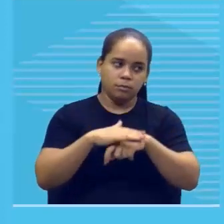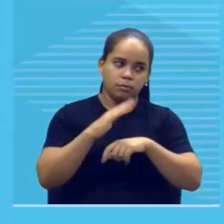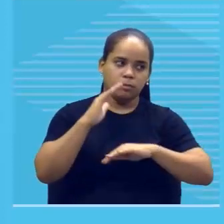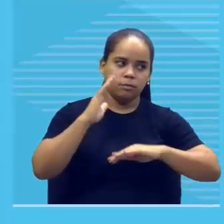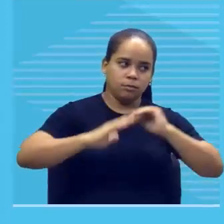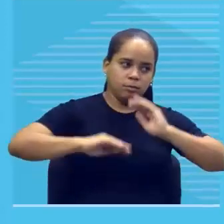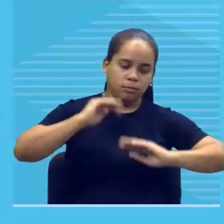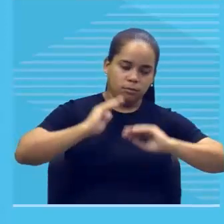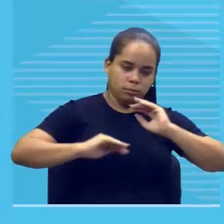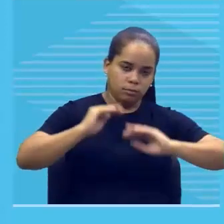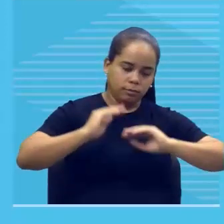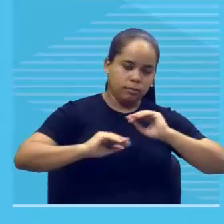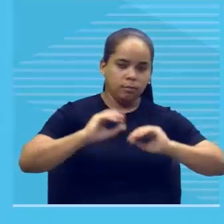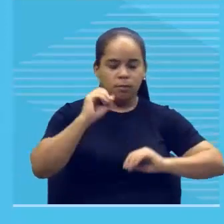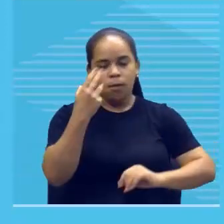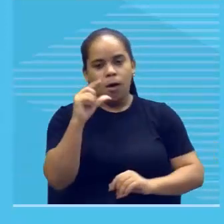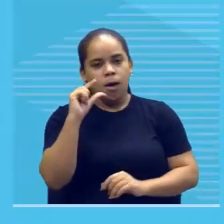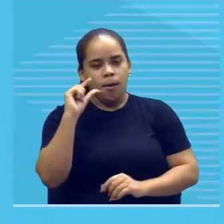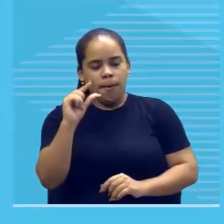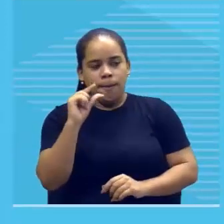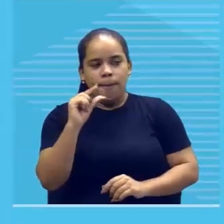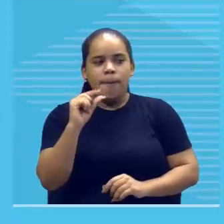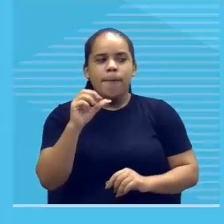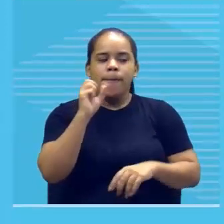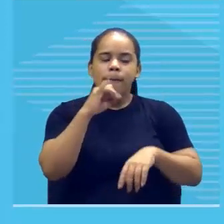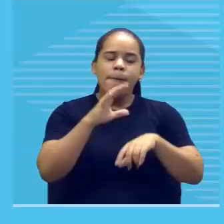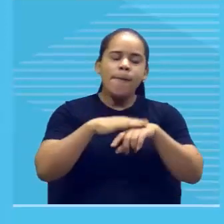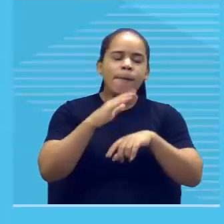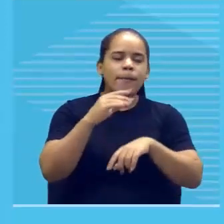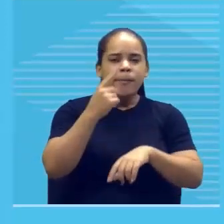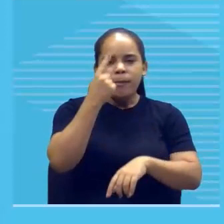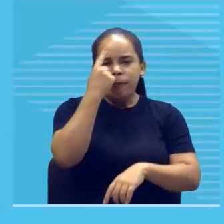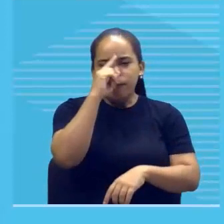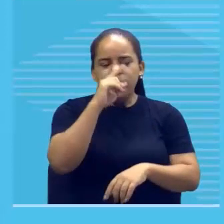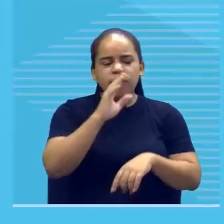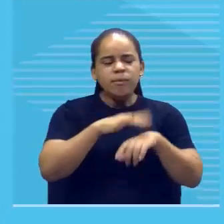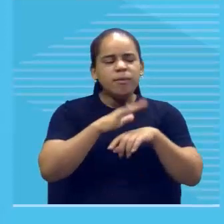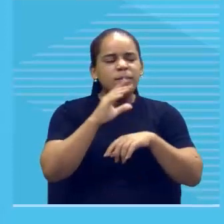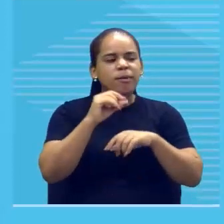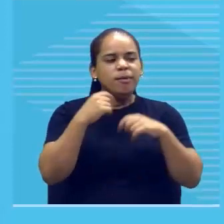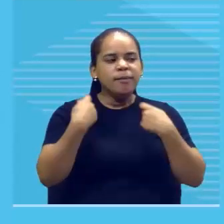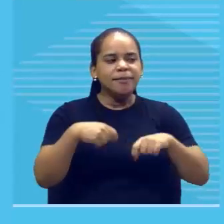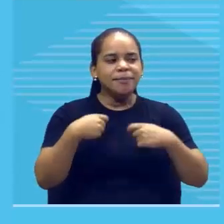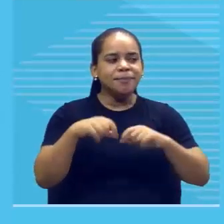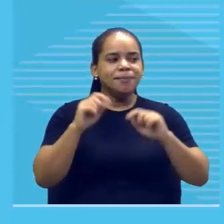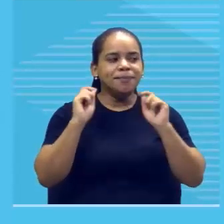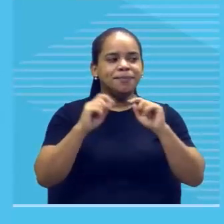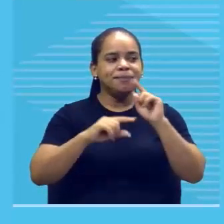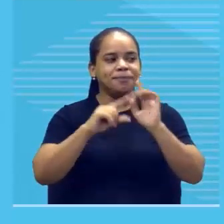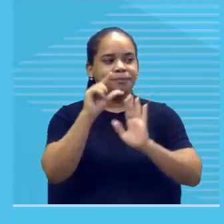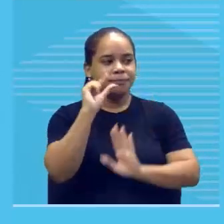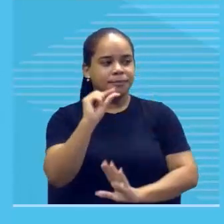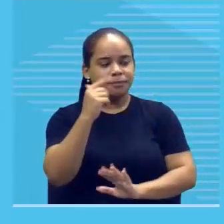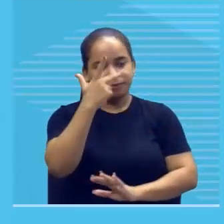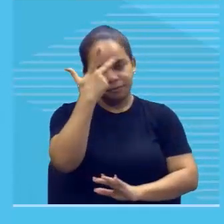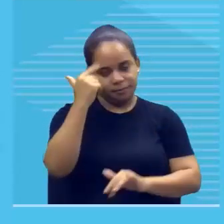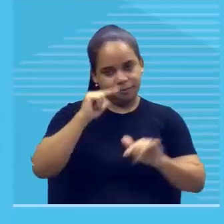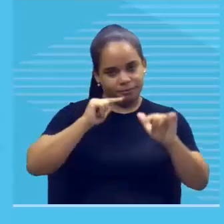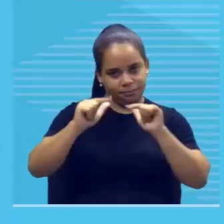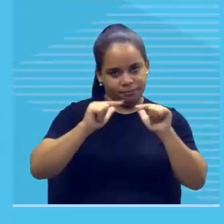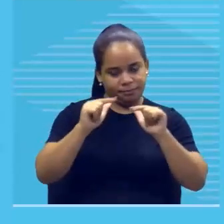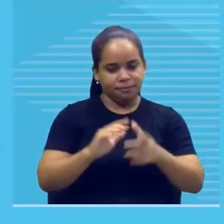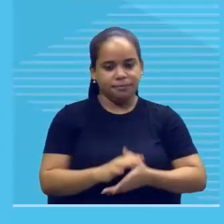Operários ou de menos Operários se eu tenho uma quantidade de dias maior eu vou precisar de menos operar